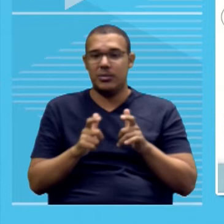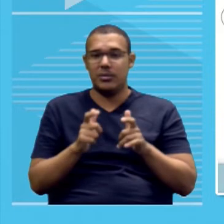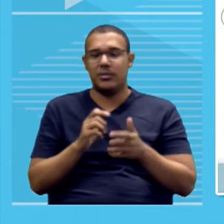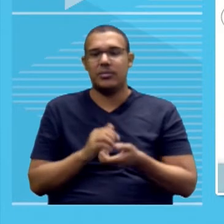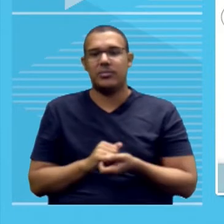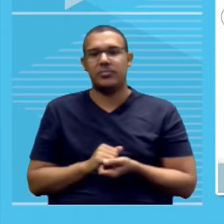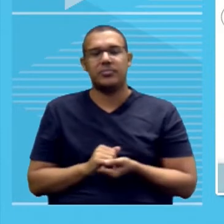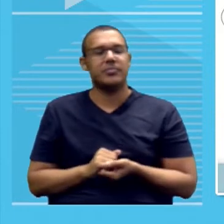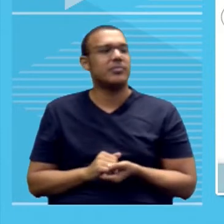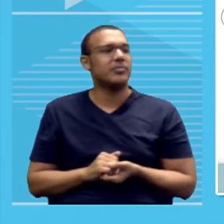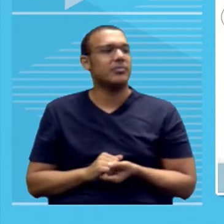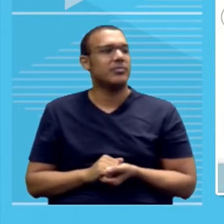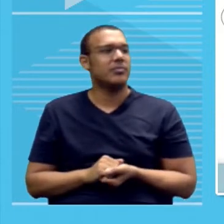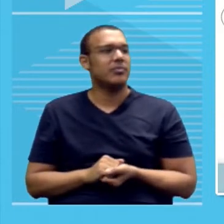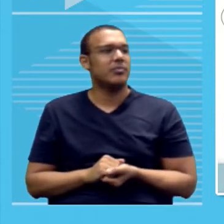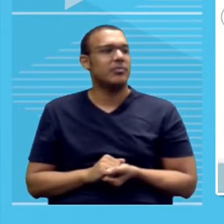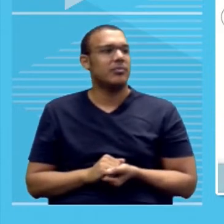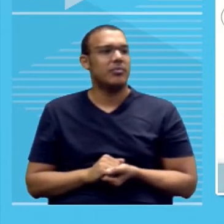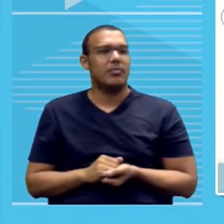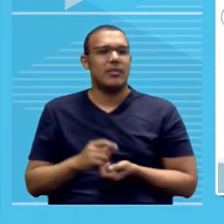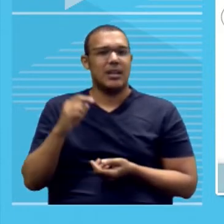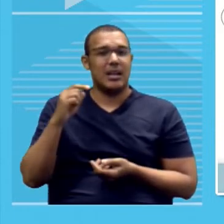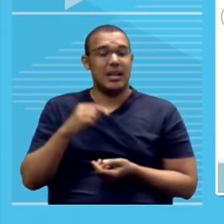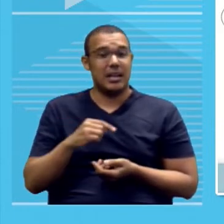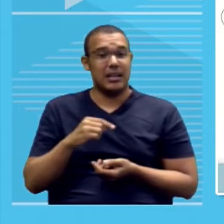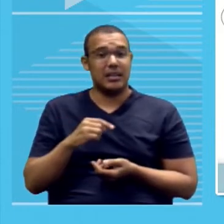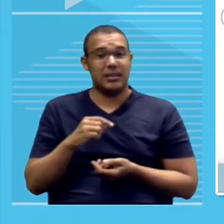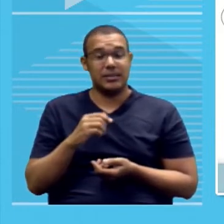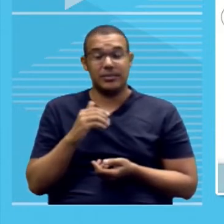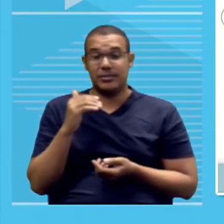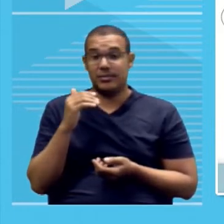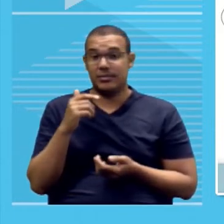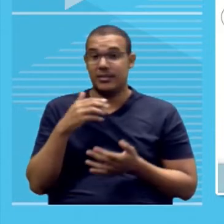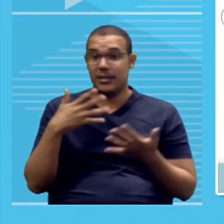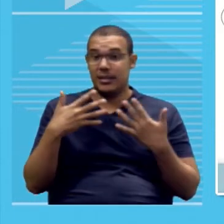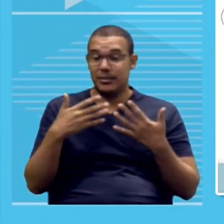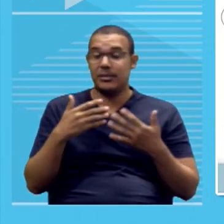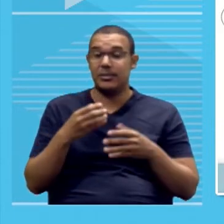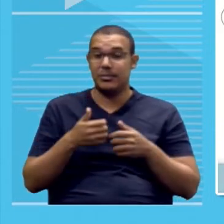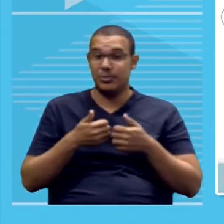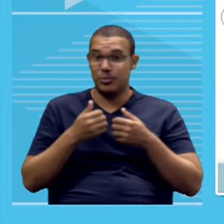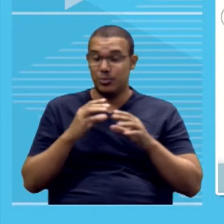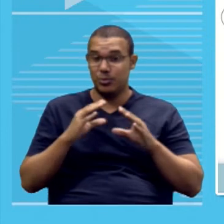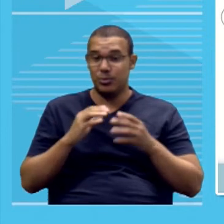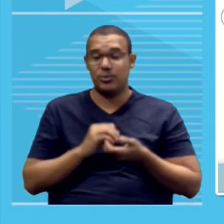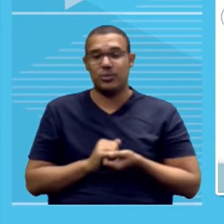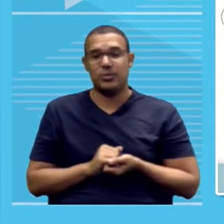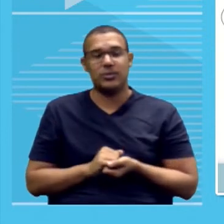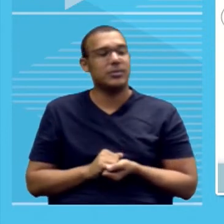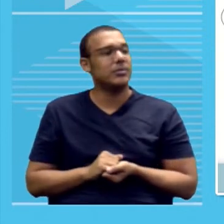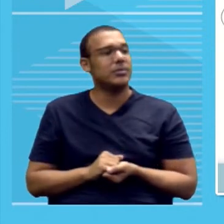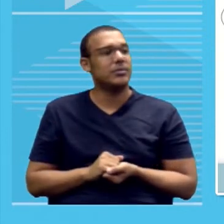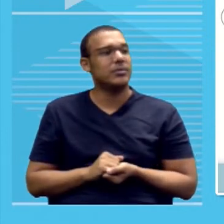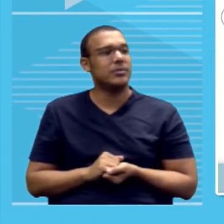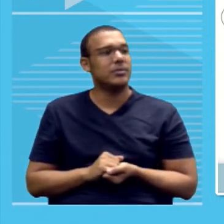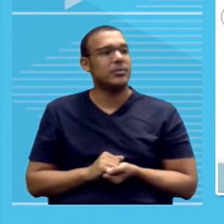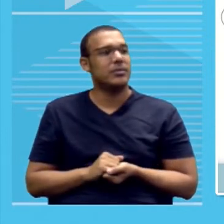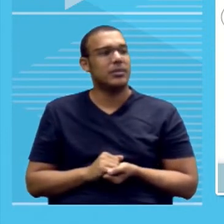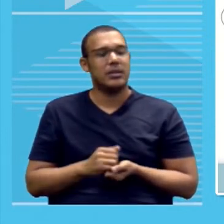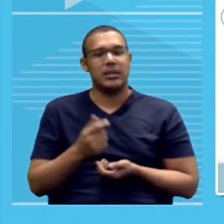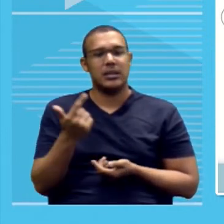se reduzindo aqui ao nosso estado, onde o calor já está bom o suficiente da natureza. O fluorescente, ela é